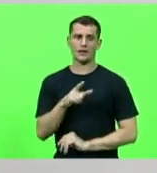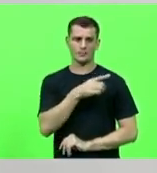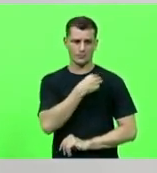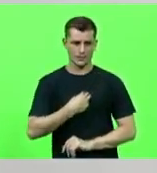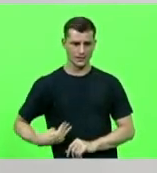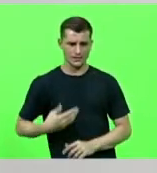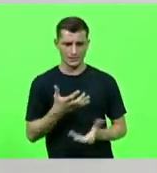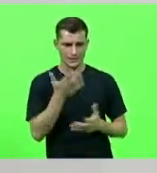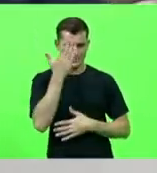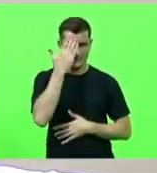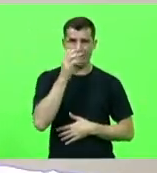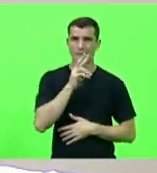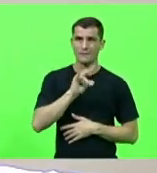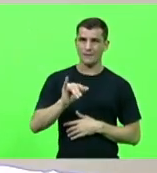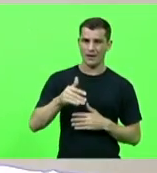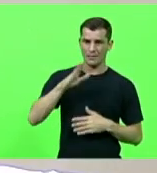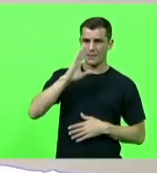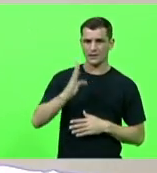licença.